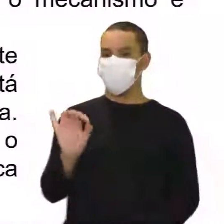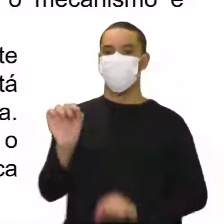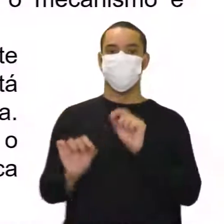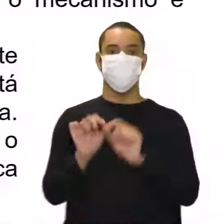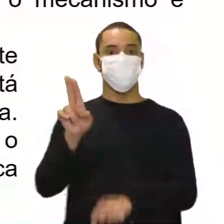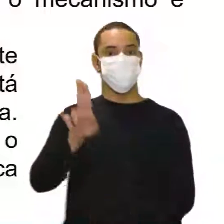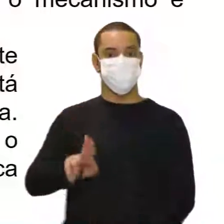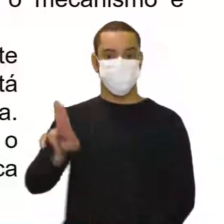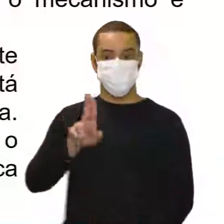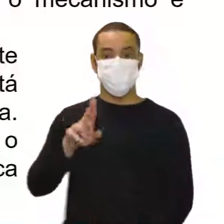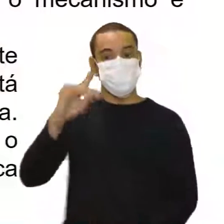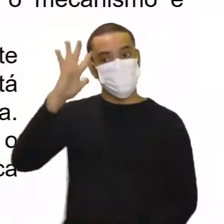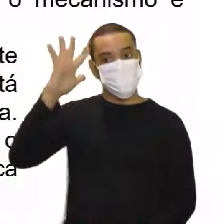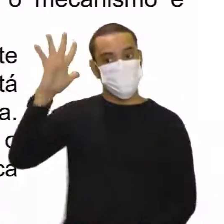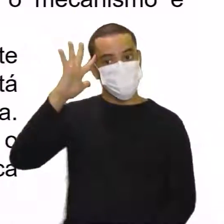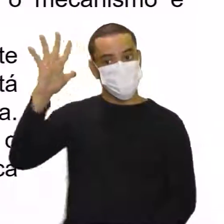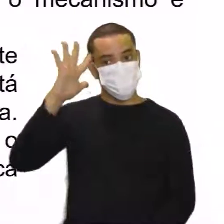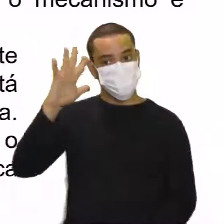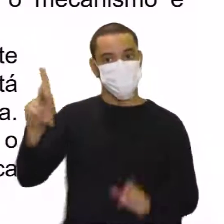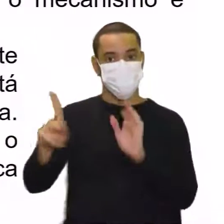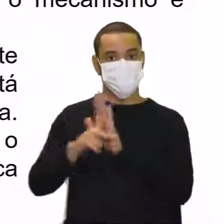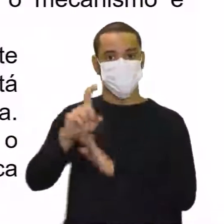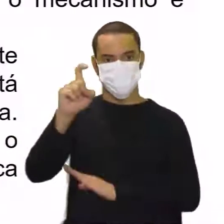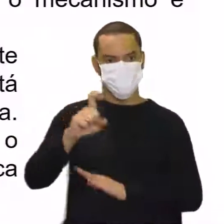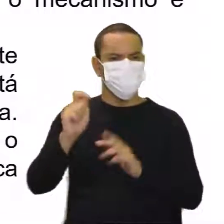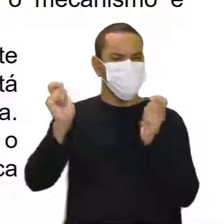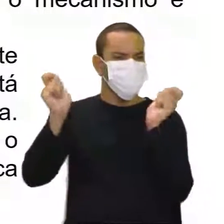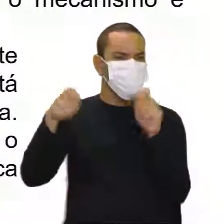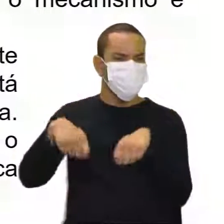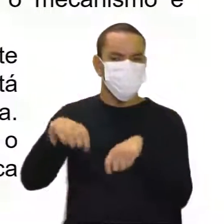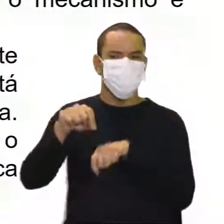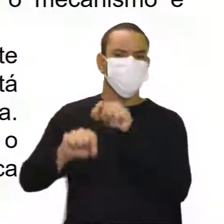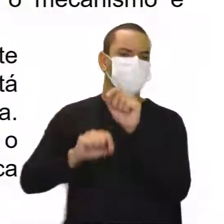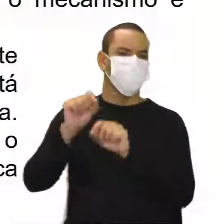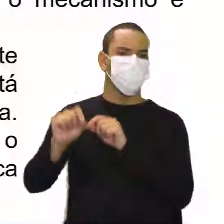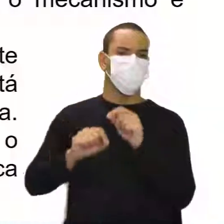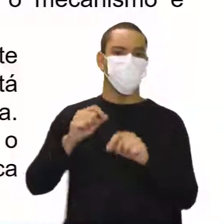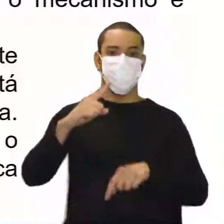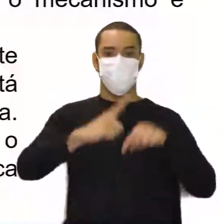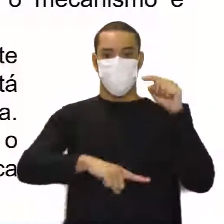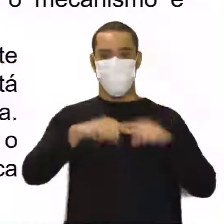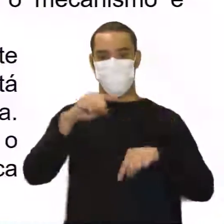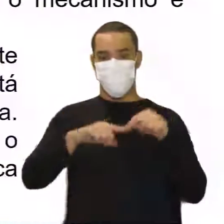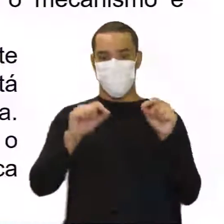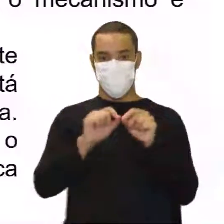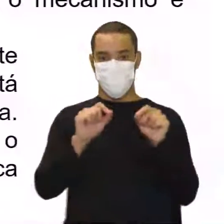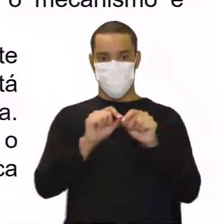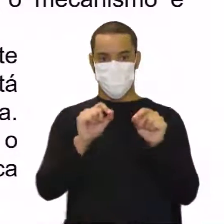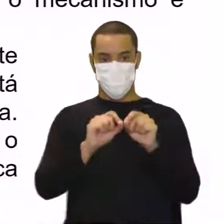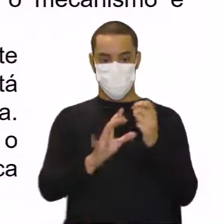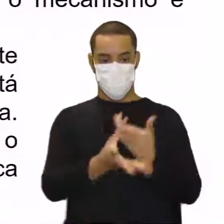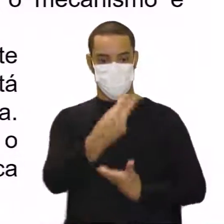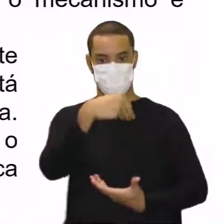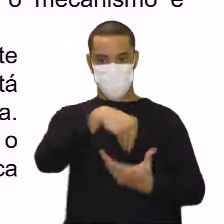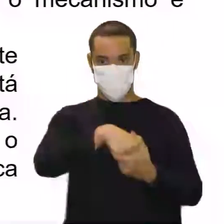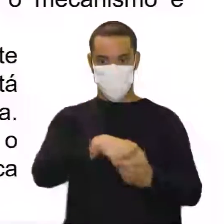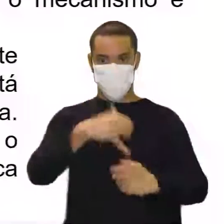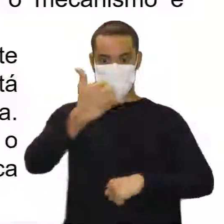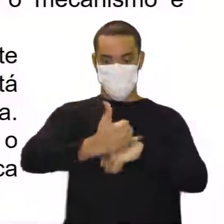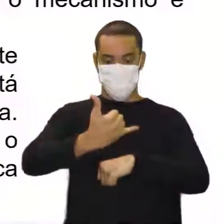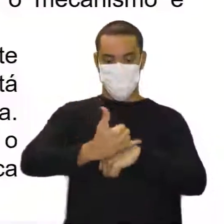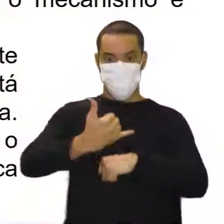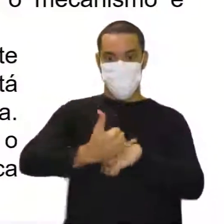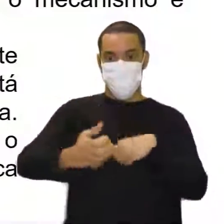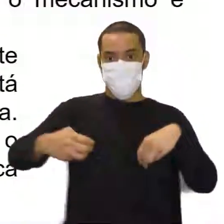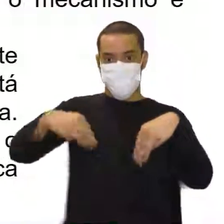que o elemento X pudesse ser. Então, vamos lá. Um corpo feito de um material ferromagnético,